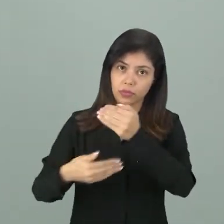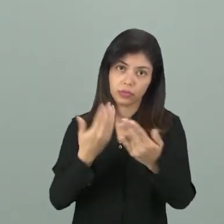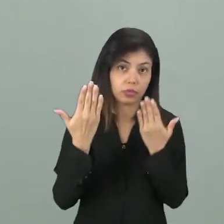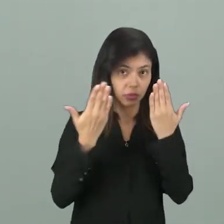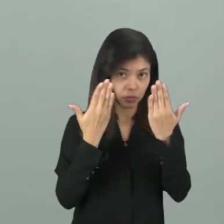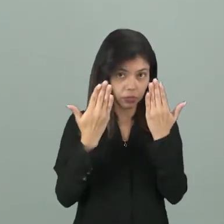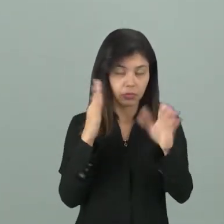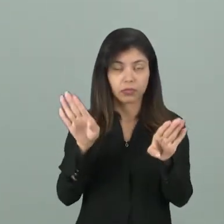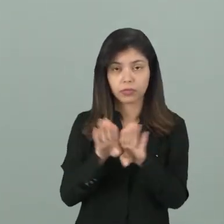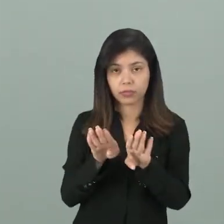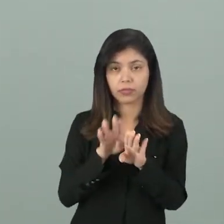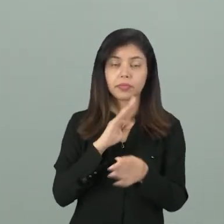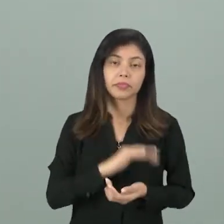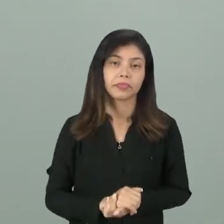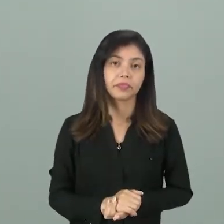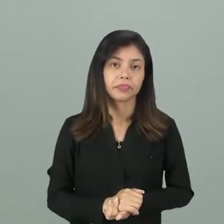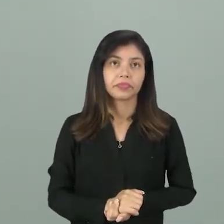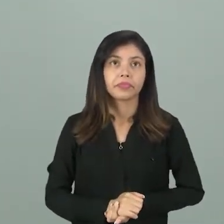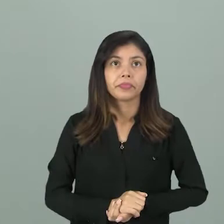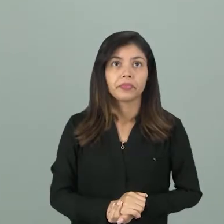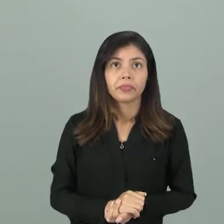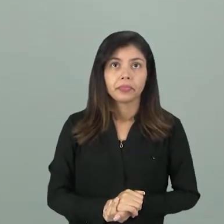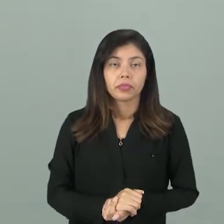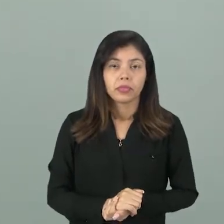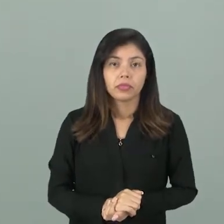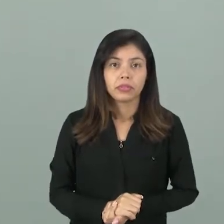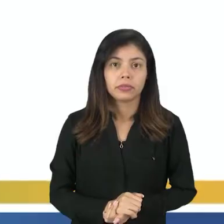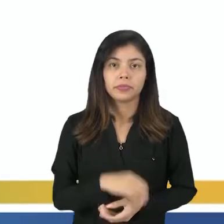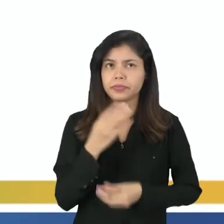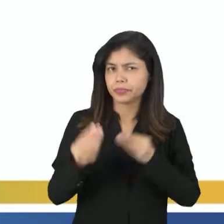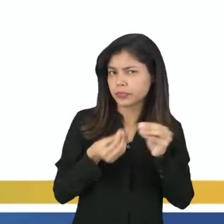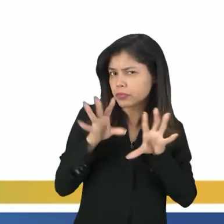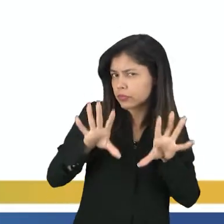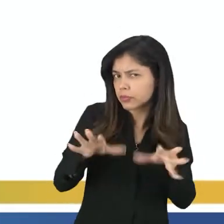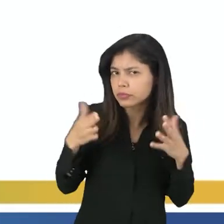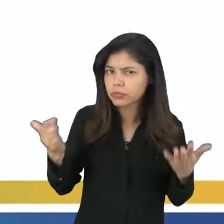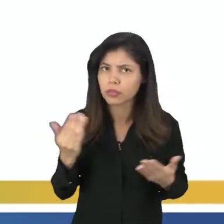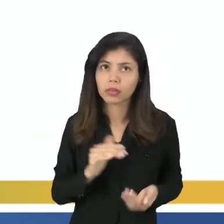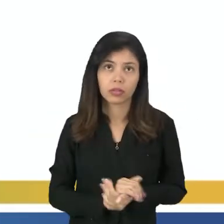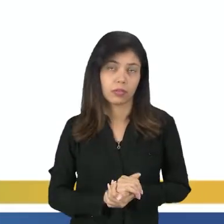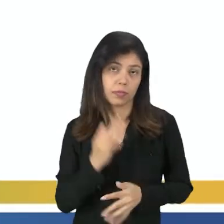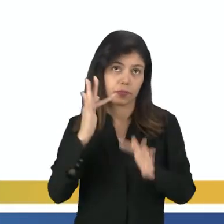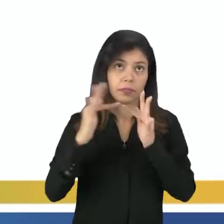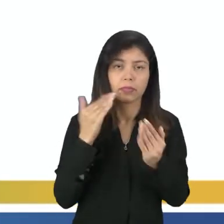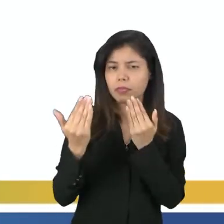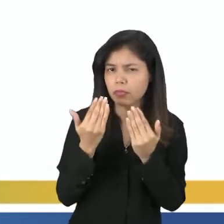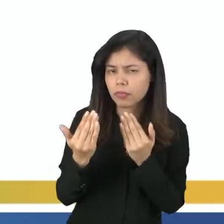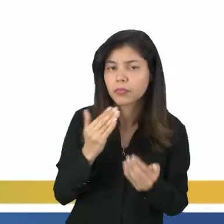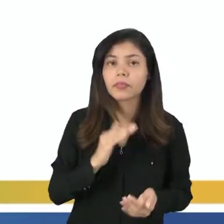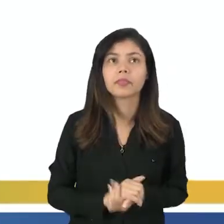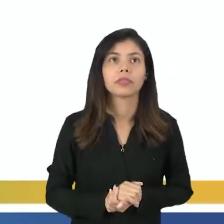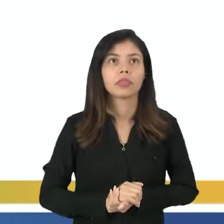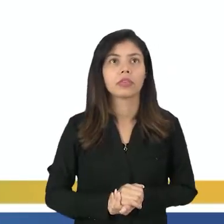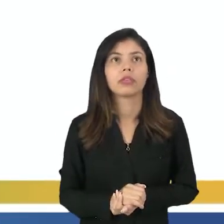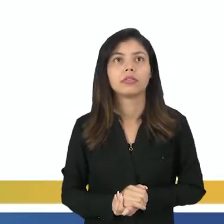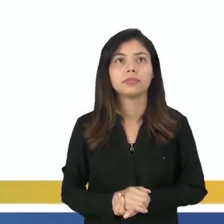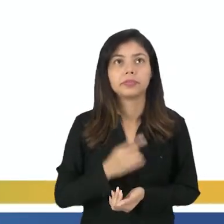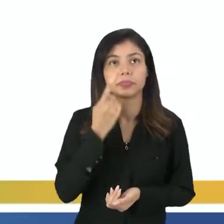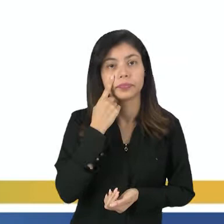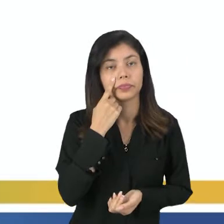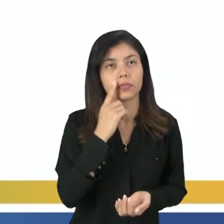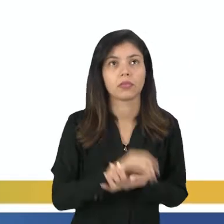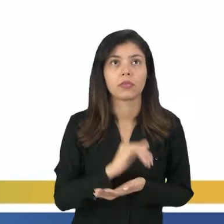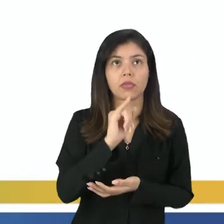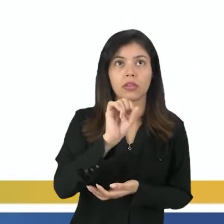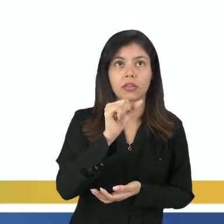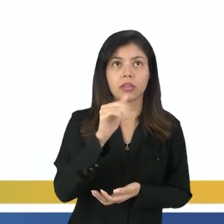processo psicológico, como eu escrevi aí para vocês. Ó. Então como assim? É um processo físico e psicológico. Né? Vamos ver aqui, por exemplo, uma ilusão